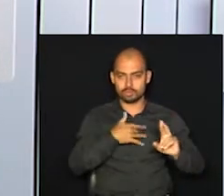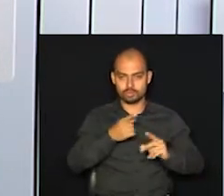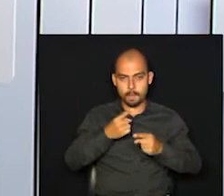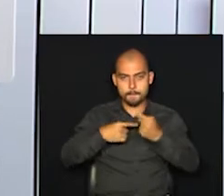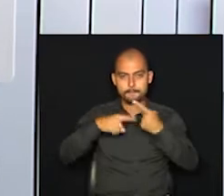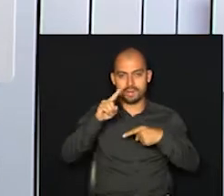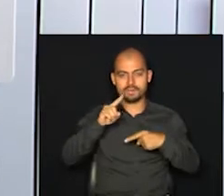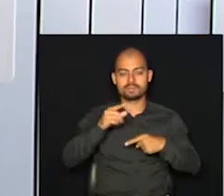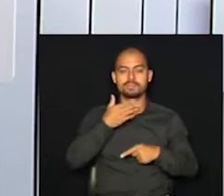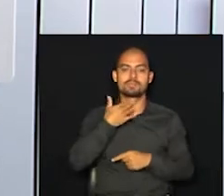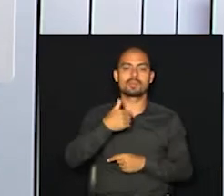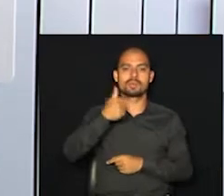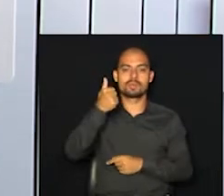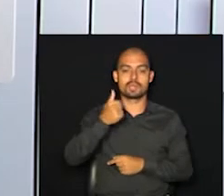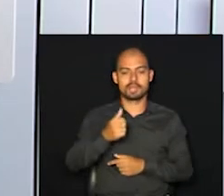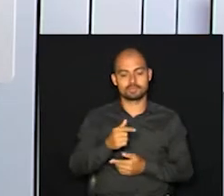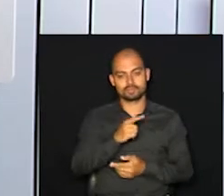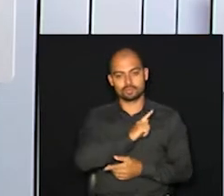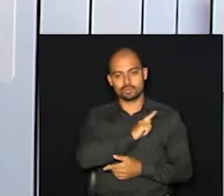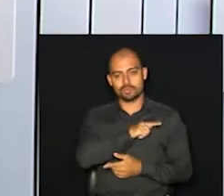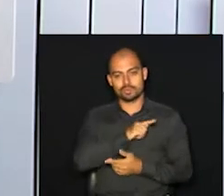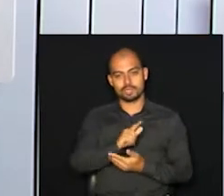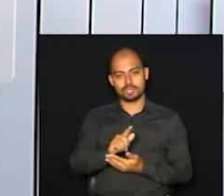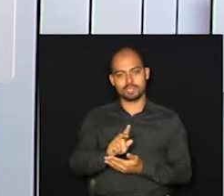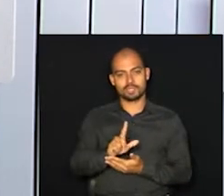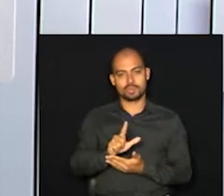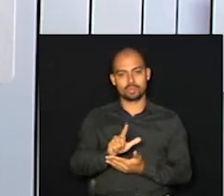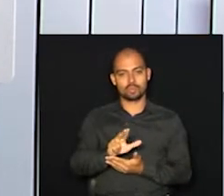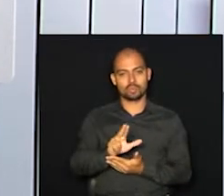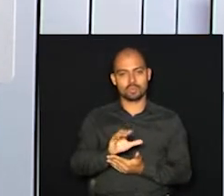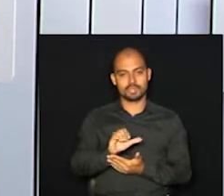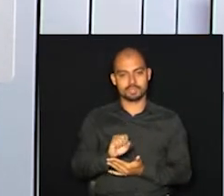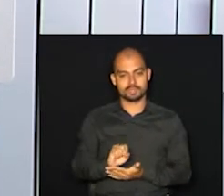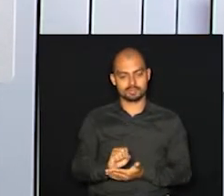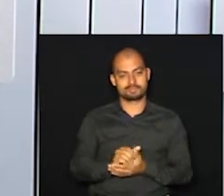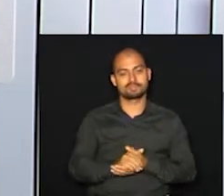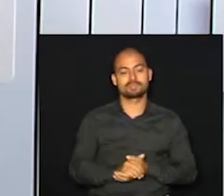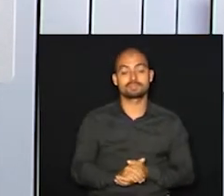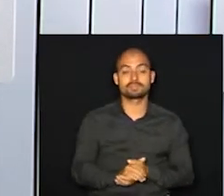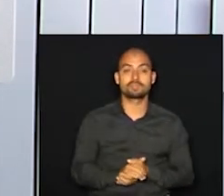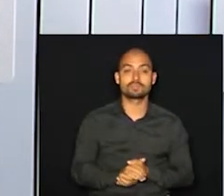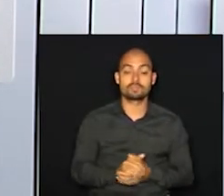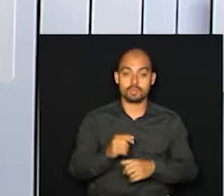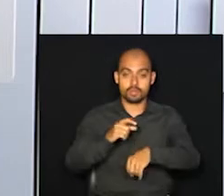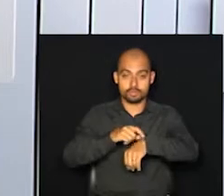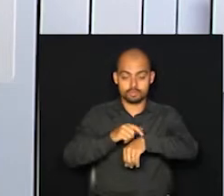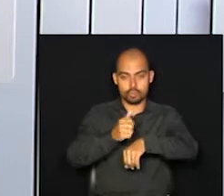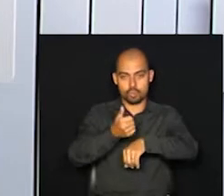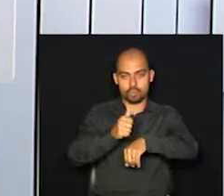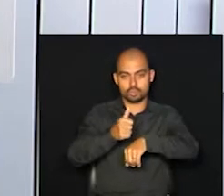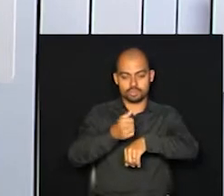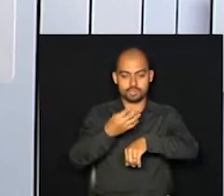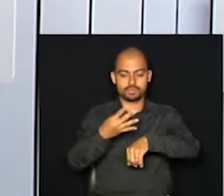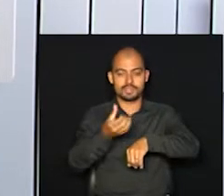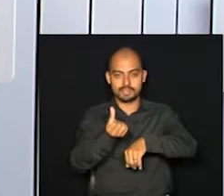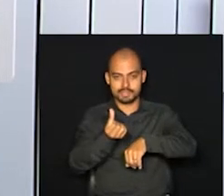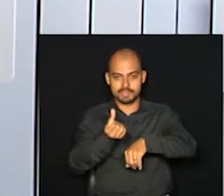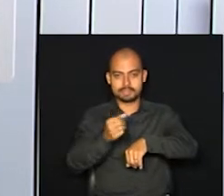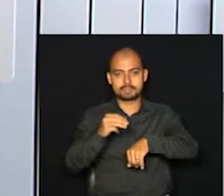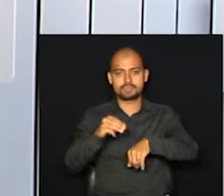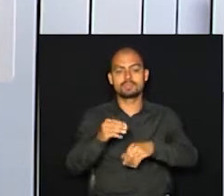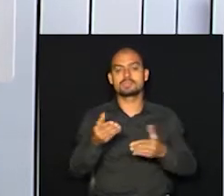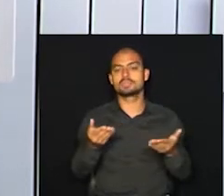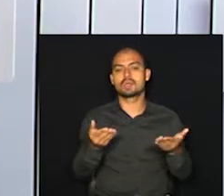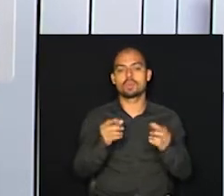recuperação do meio-campo do Guarani, claro, desfalque na partida de hoje. Seguinte, 11 horas e 46 minutos, vamos